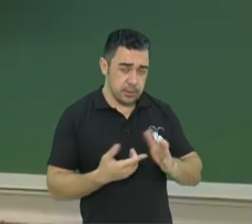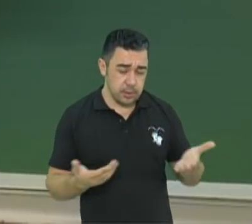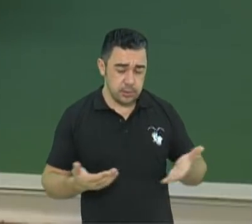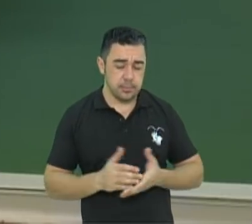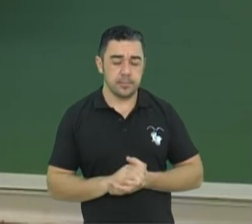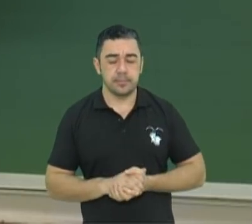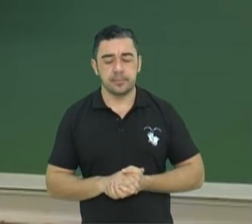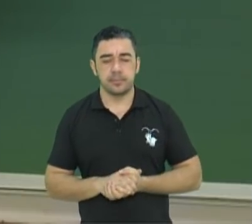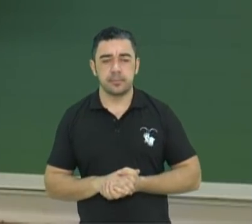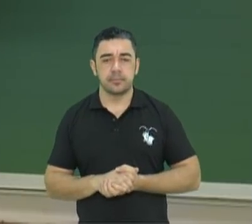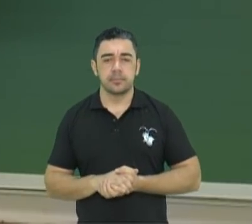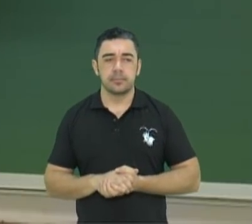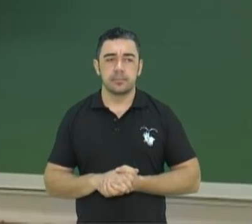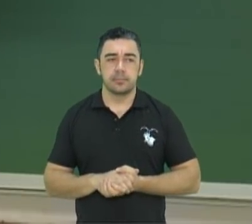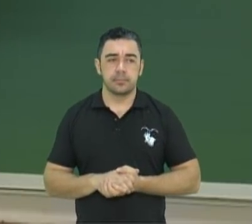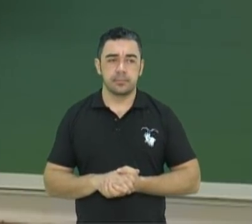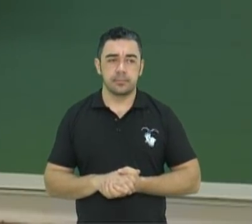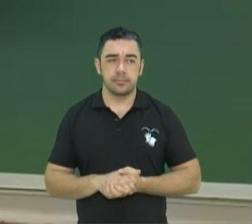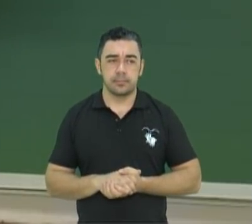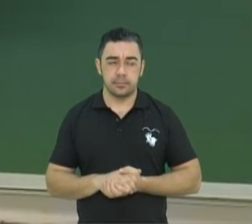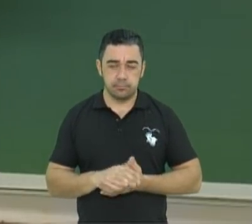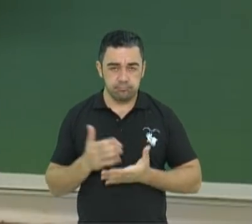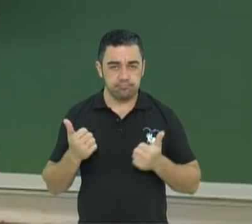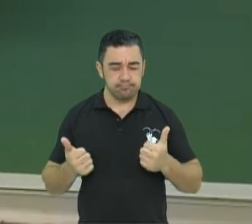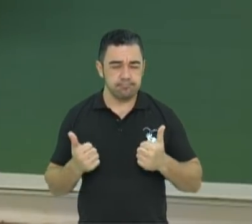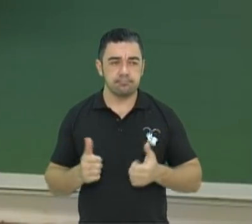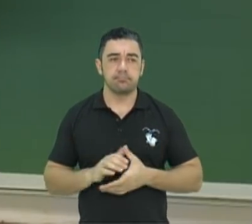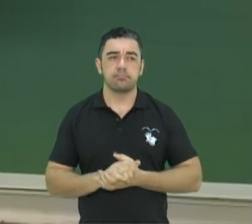indicar. Beleza? Perfeito?